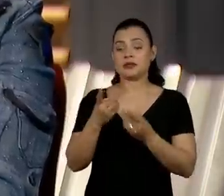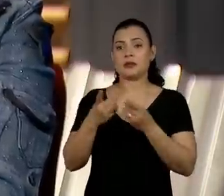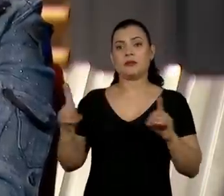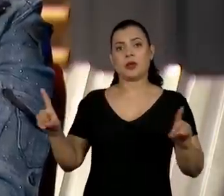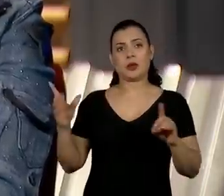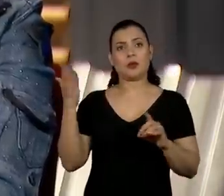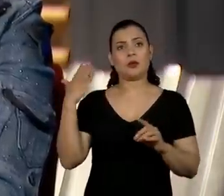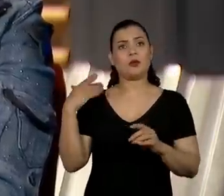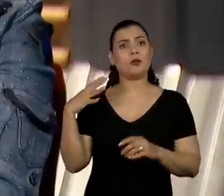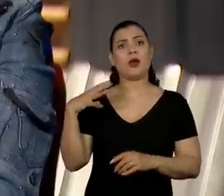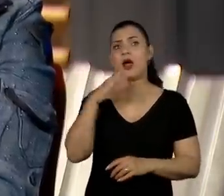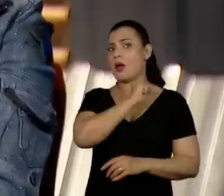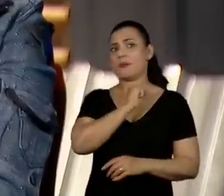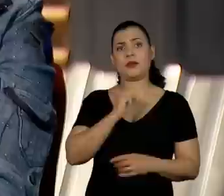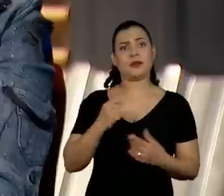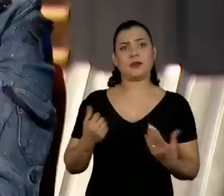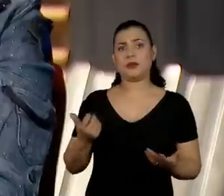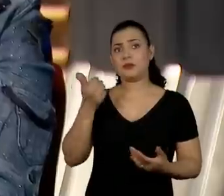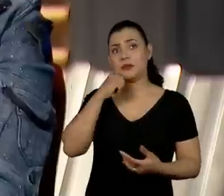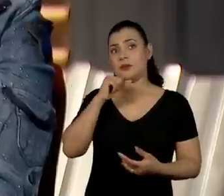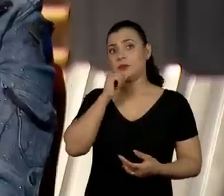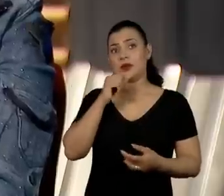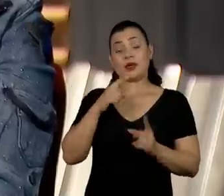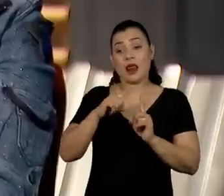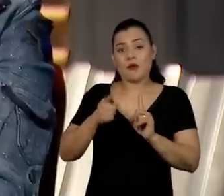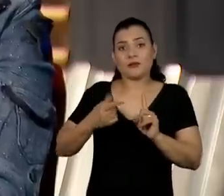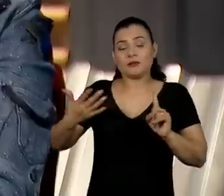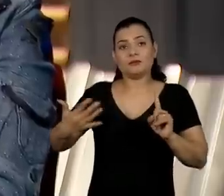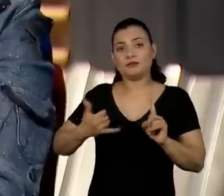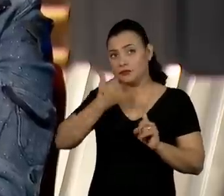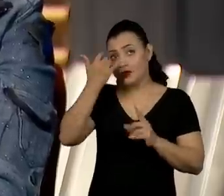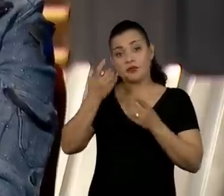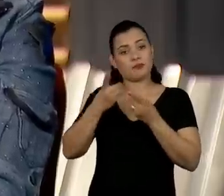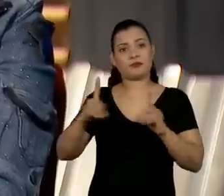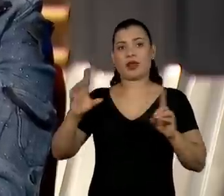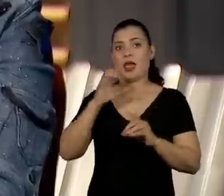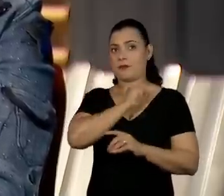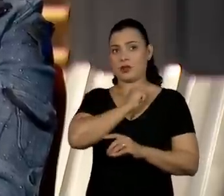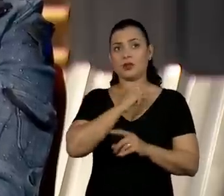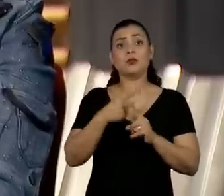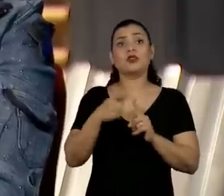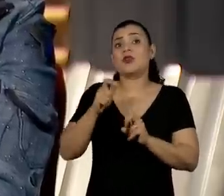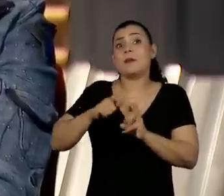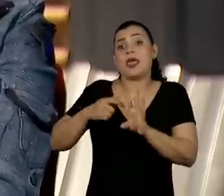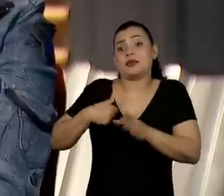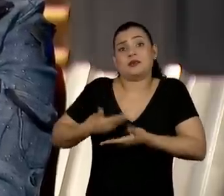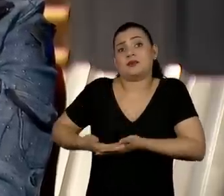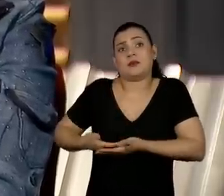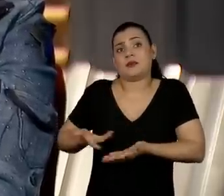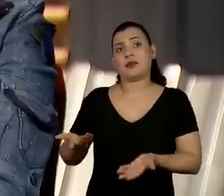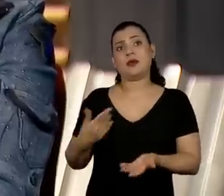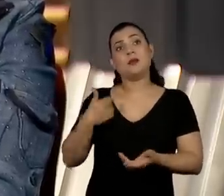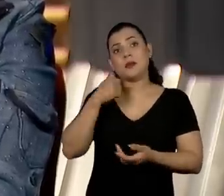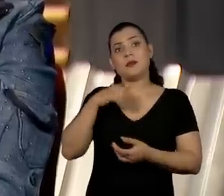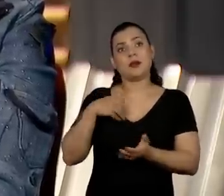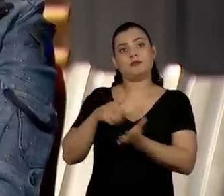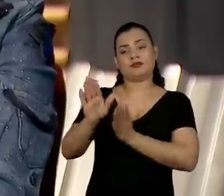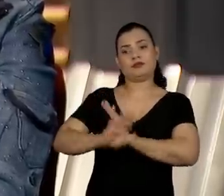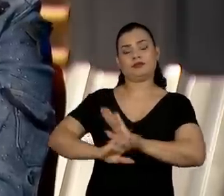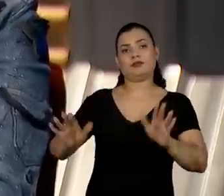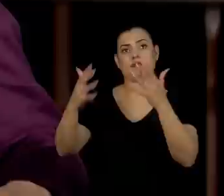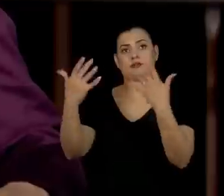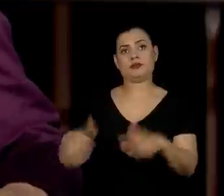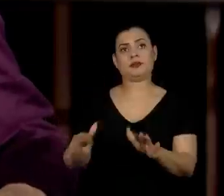dele muito rápido não Sim foi muito rápido tinha meses e ela pois ele para